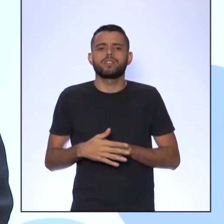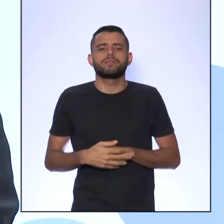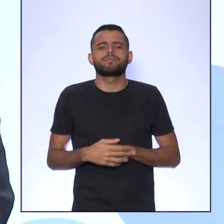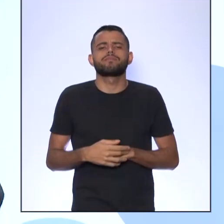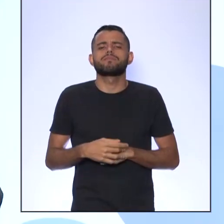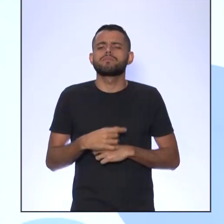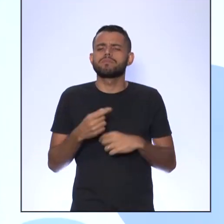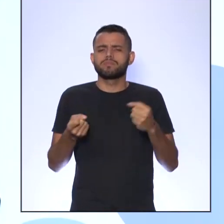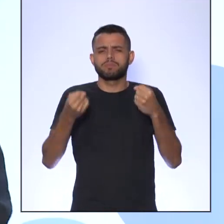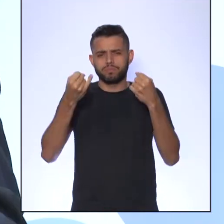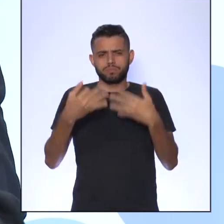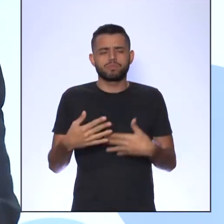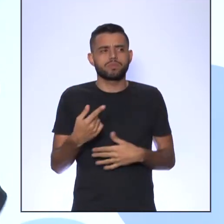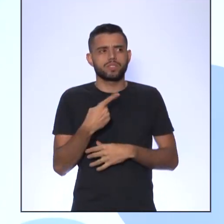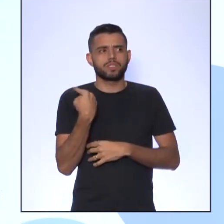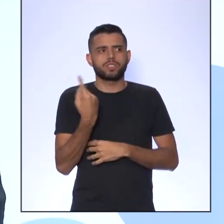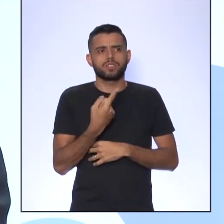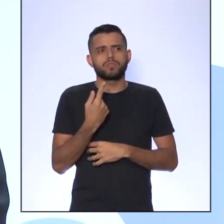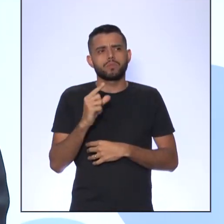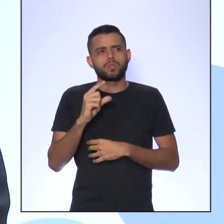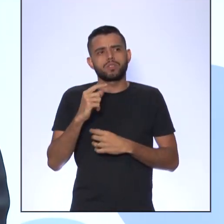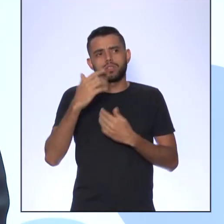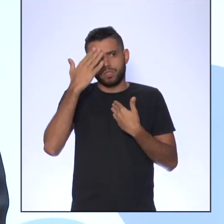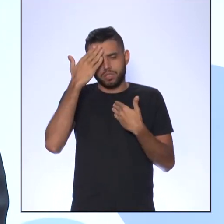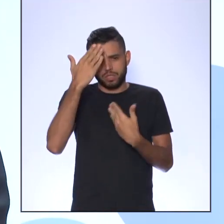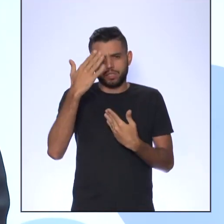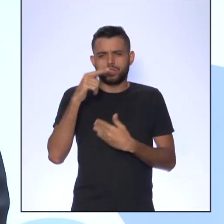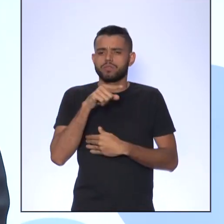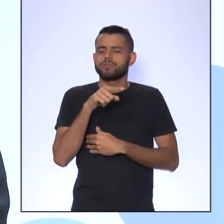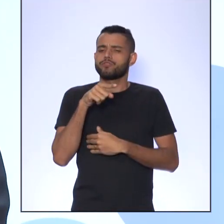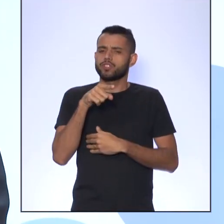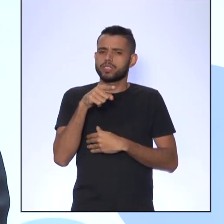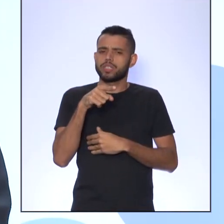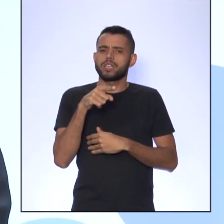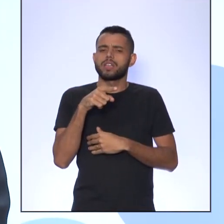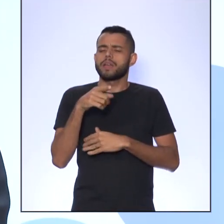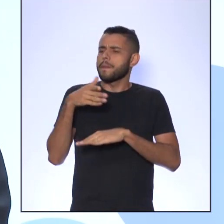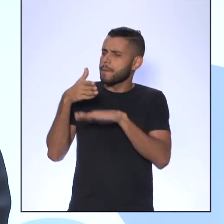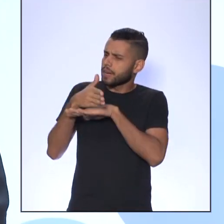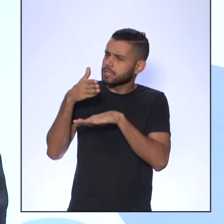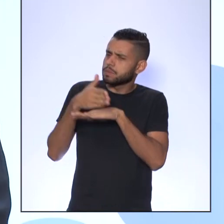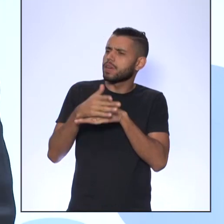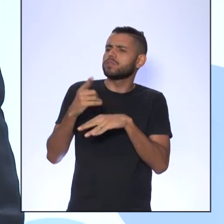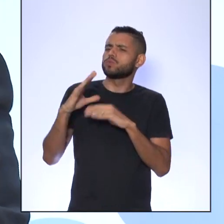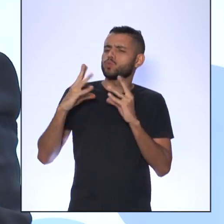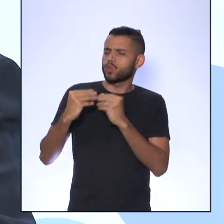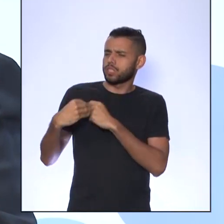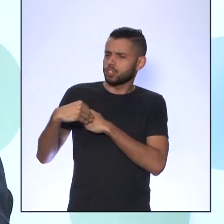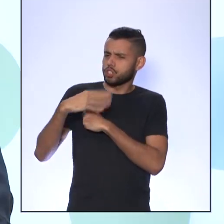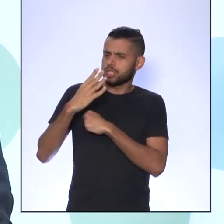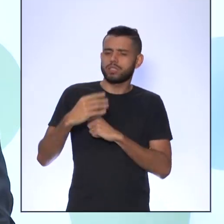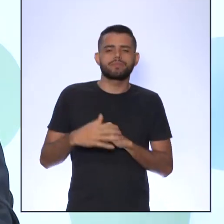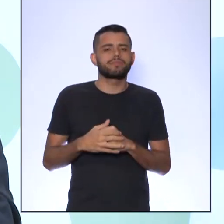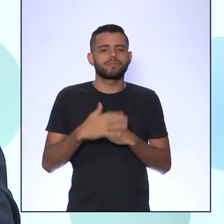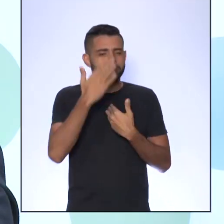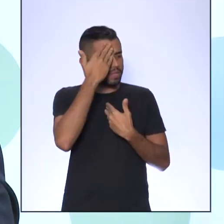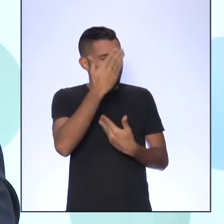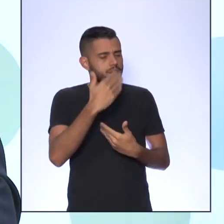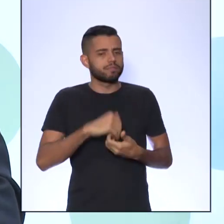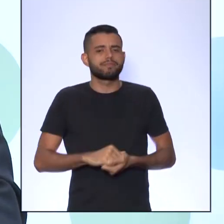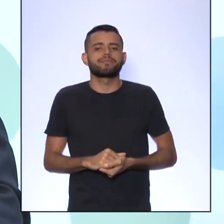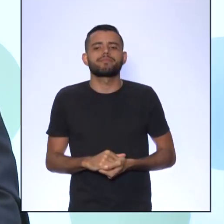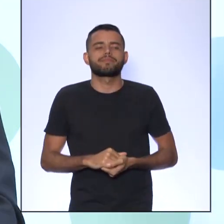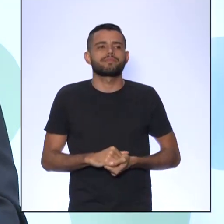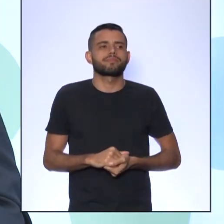aí para a gente, Cláudio, já te agradecendo desde já a tua participação aqui conosco e todas as dicas que você tem nos dado. Obrigado, secretário. Pois bem,